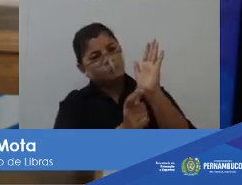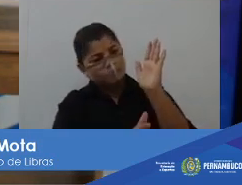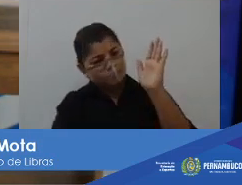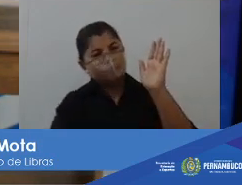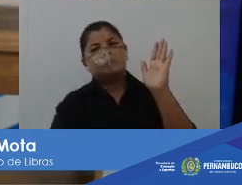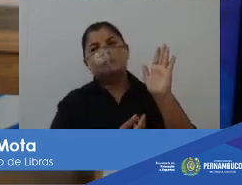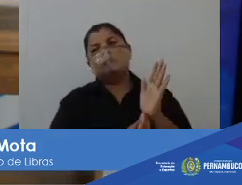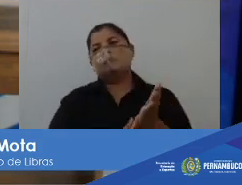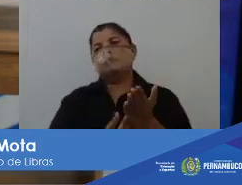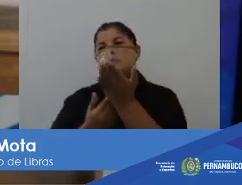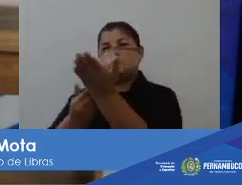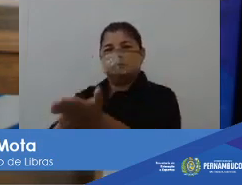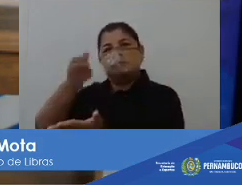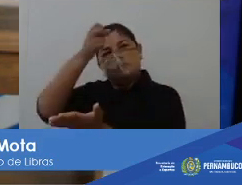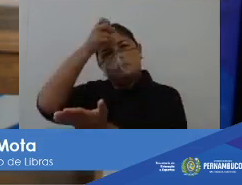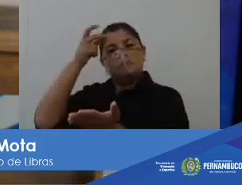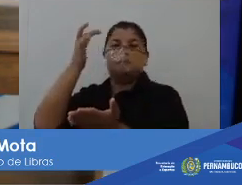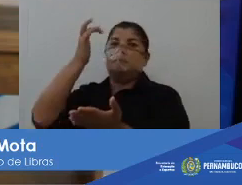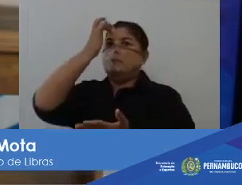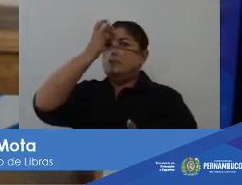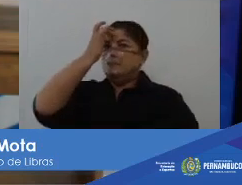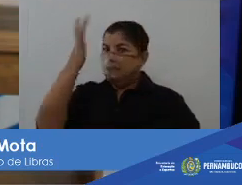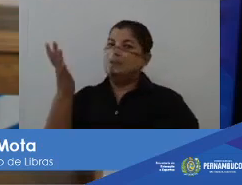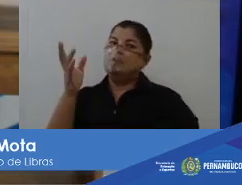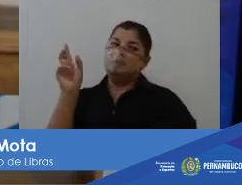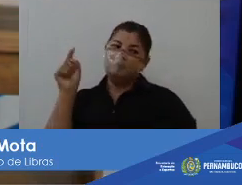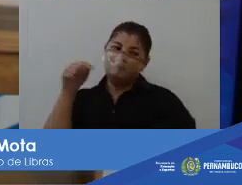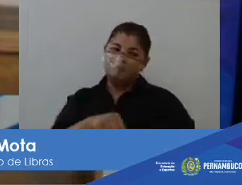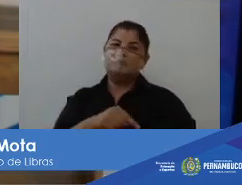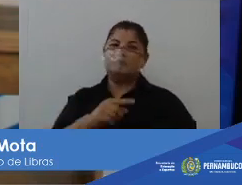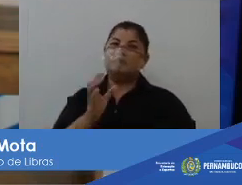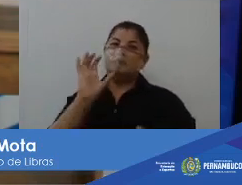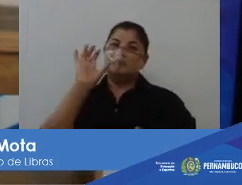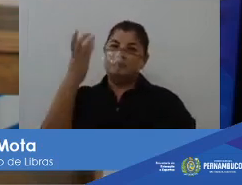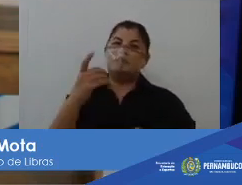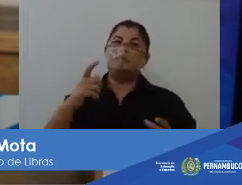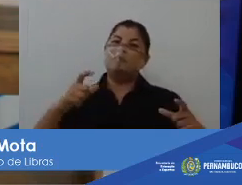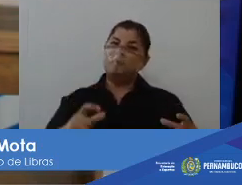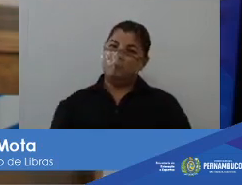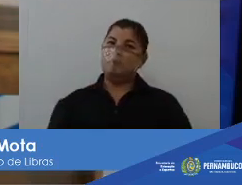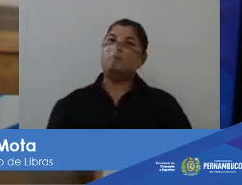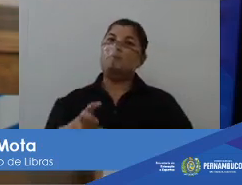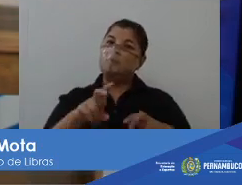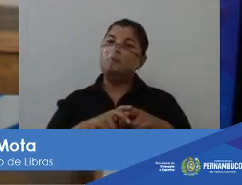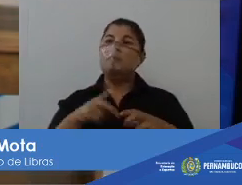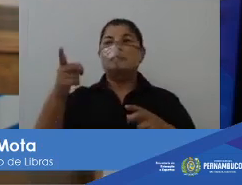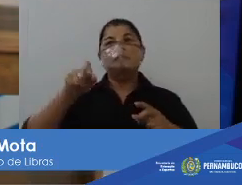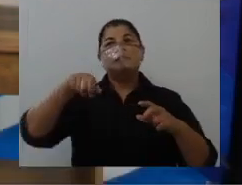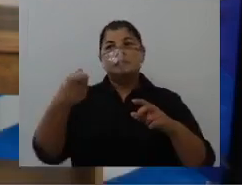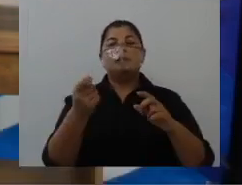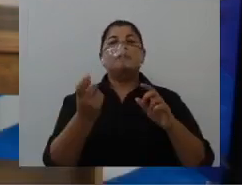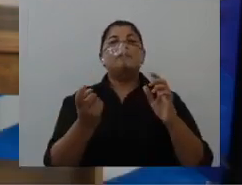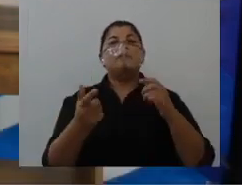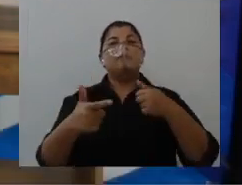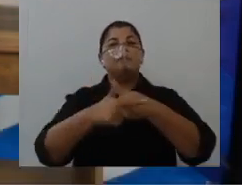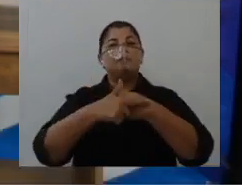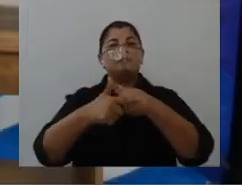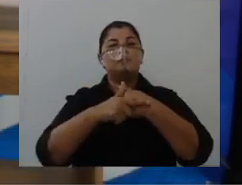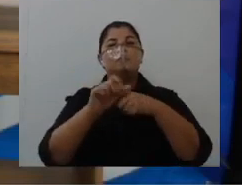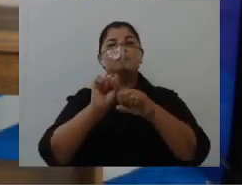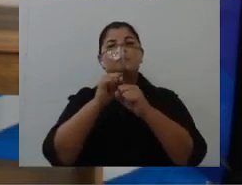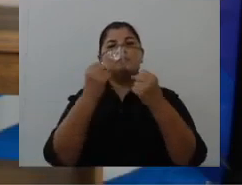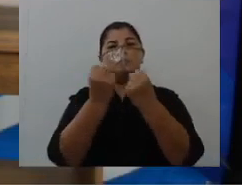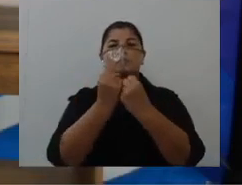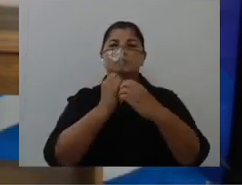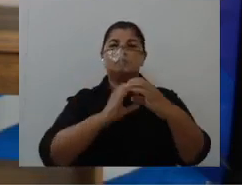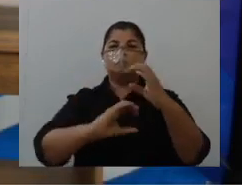ali na rua. Beleza? Então, quando eu digo que a função sociocomunicativa ela é bem determinada, né? Se, por